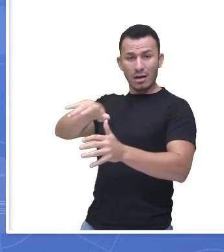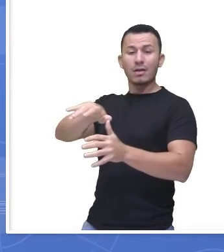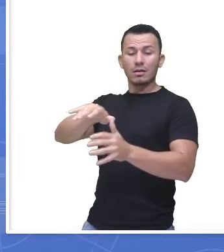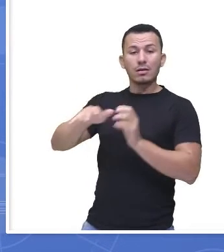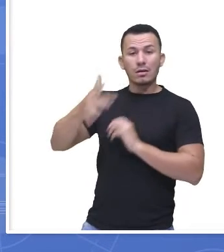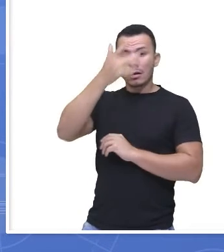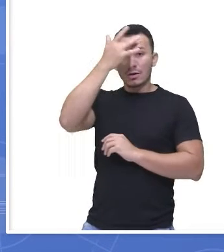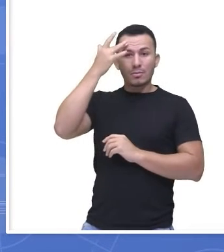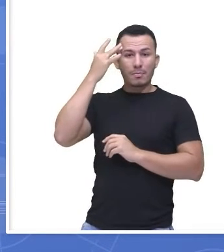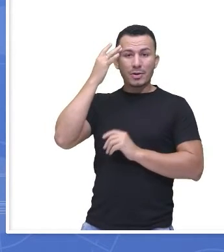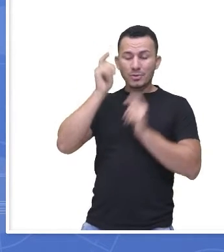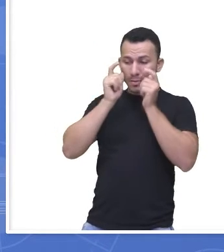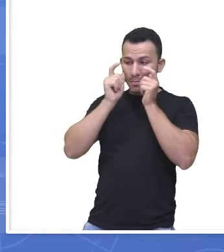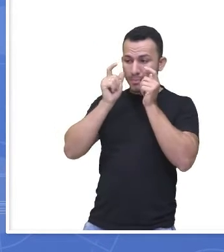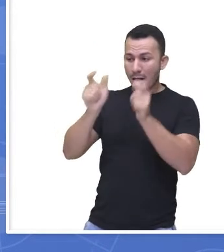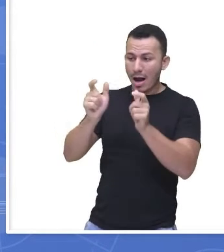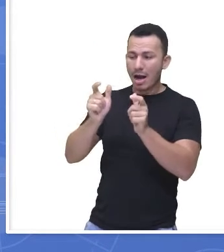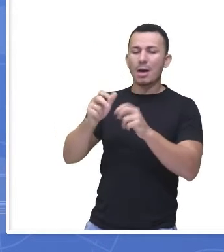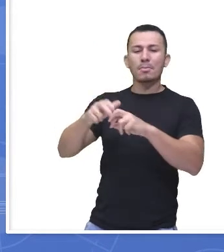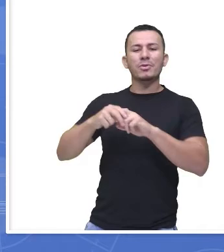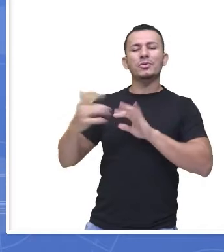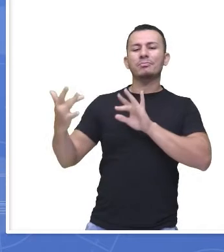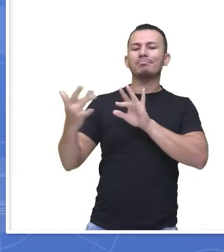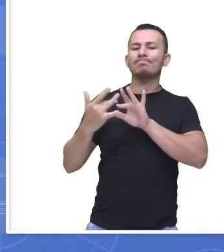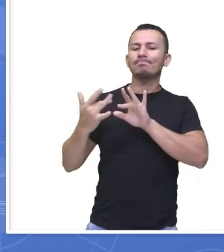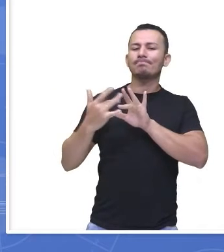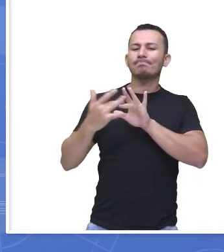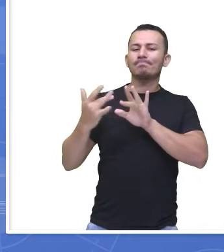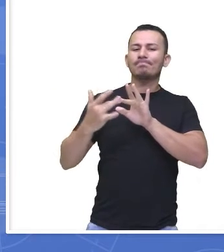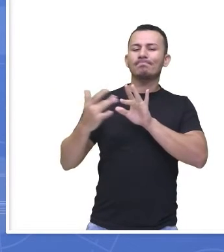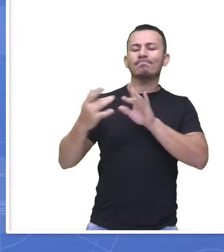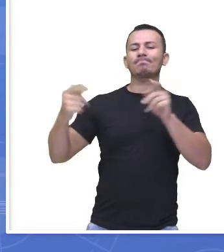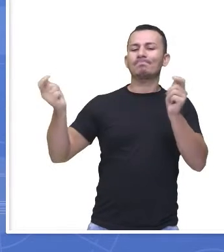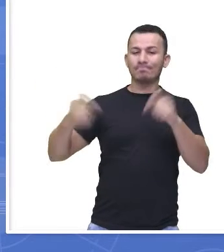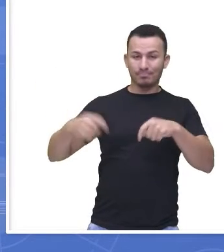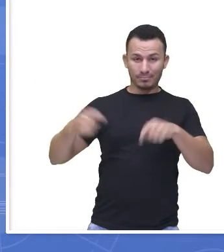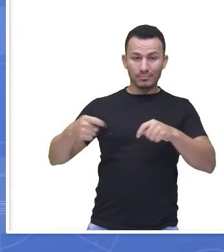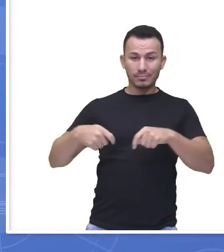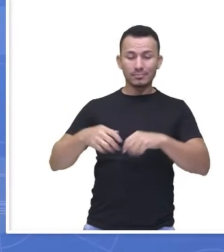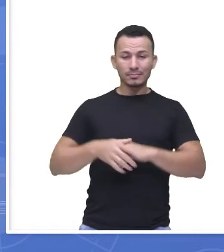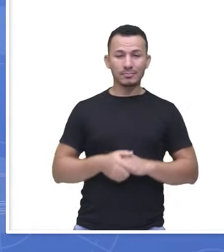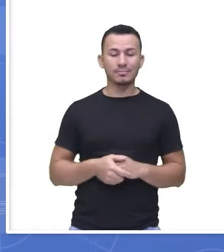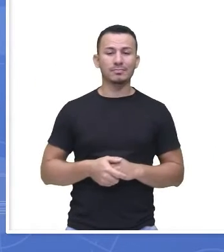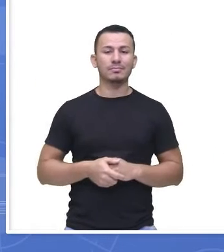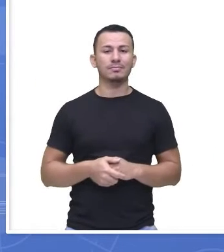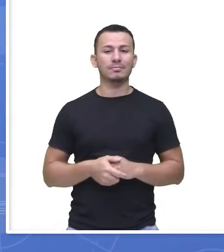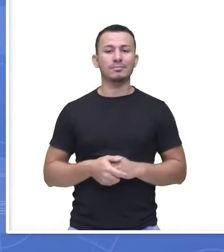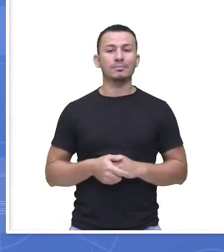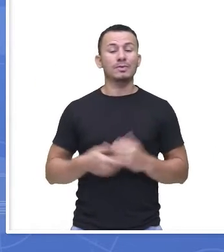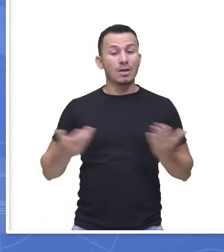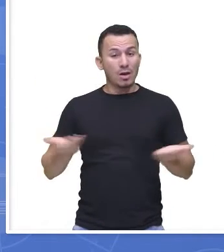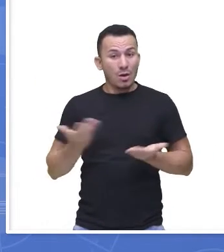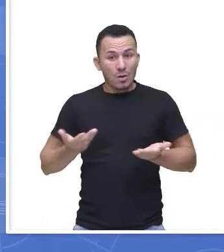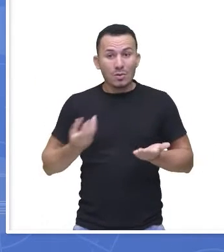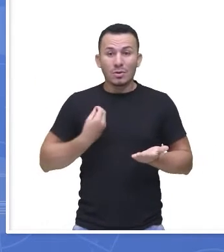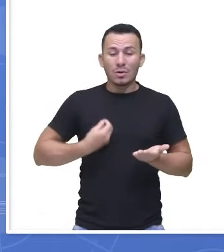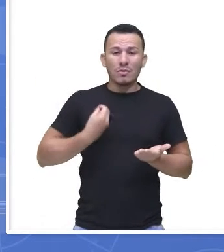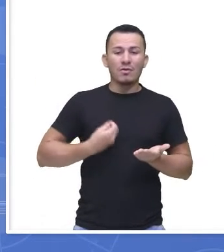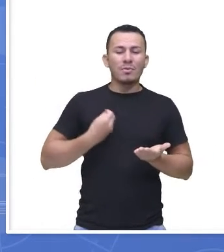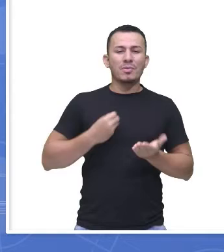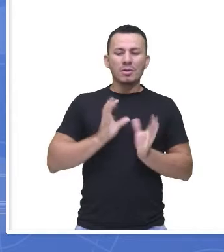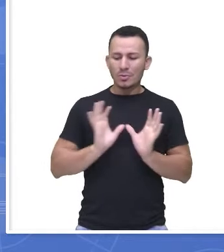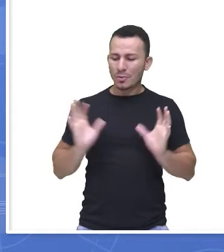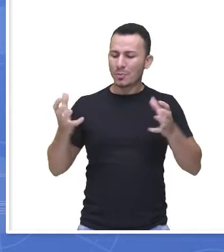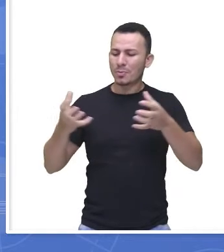as pessoas ficassem mais próximas, né? Ficassem mais próximas, mas a gente está aí vivendo numa aldeia